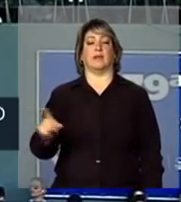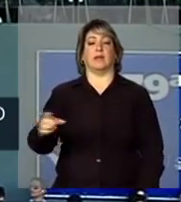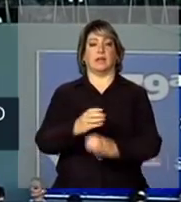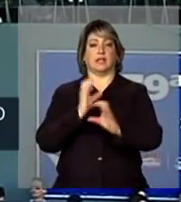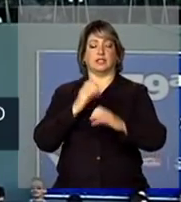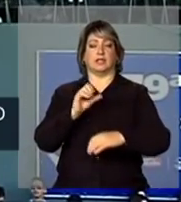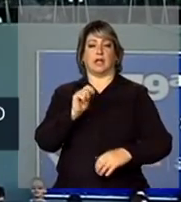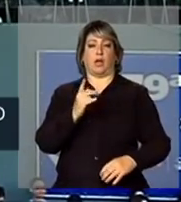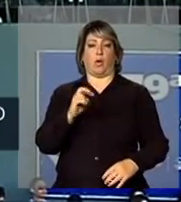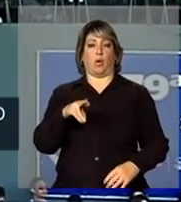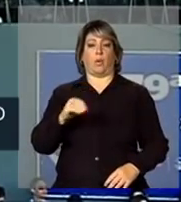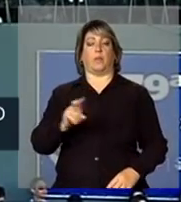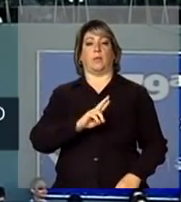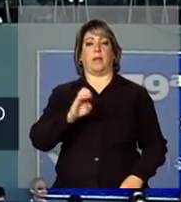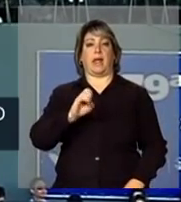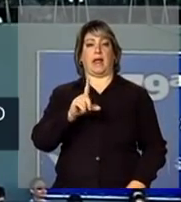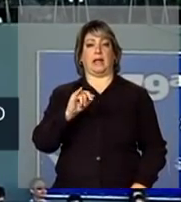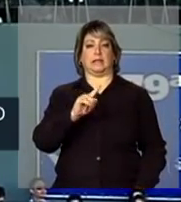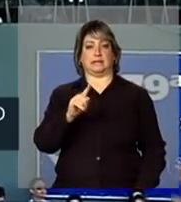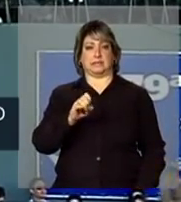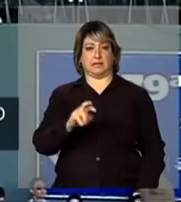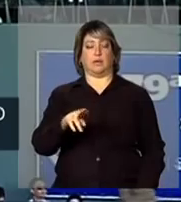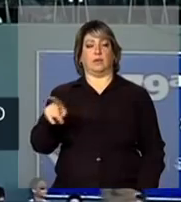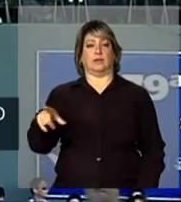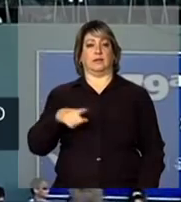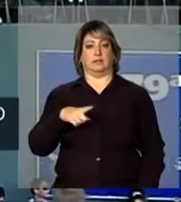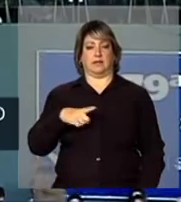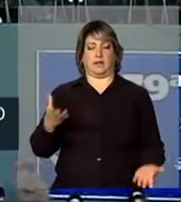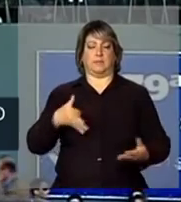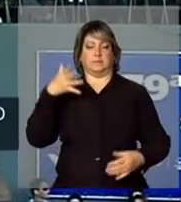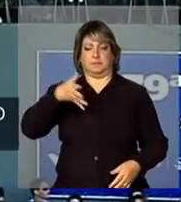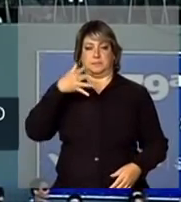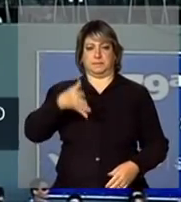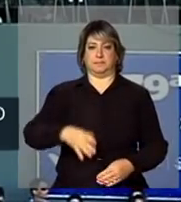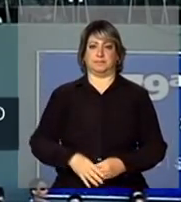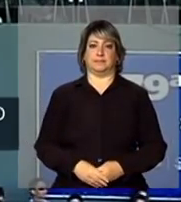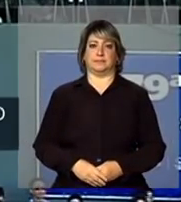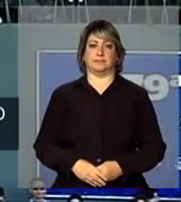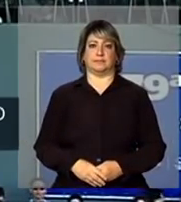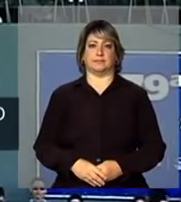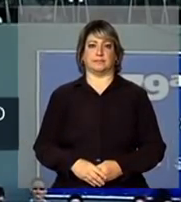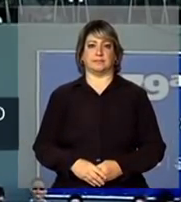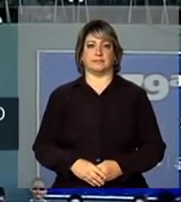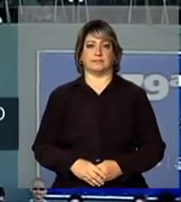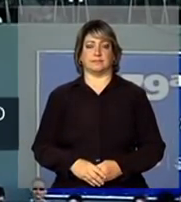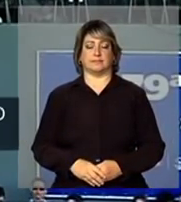engenheiro agrônomo Eliseu Roberto de Andrade Alves.